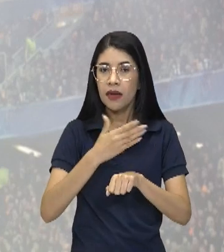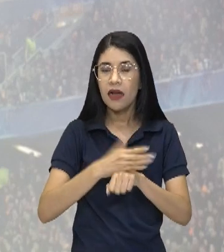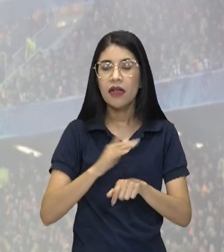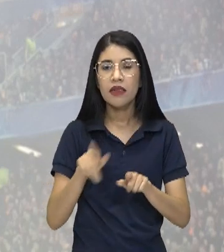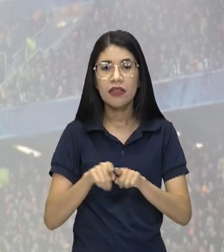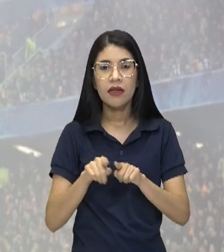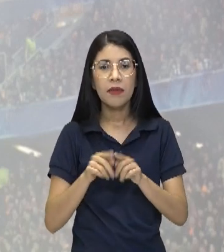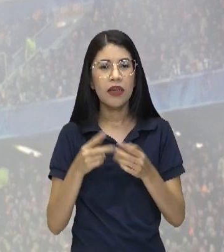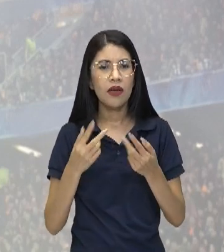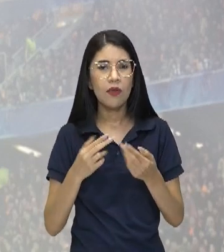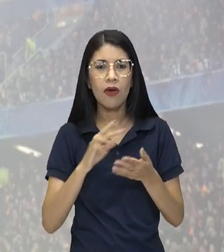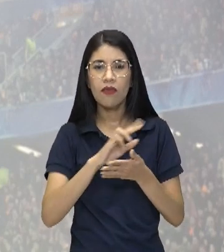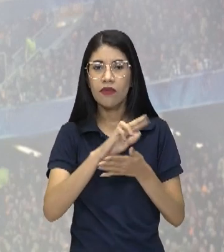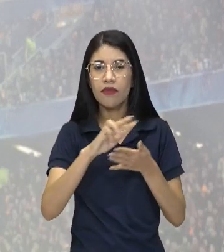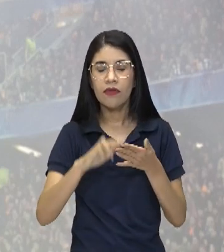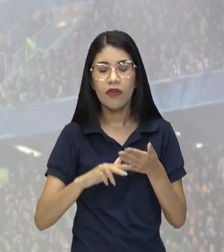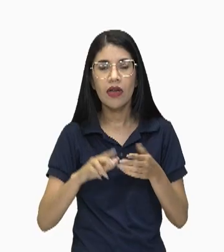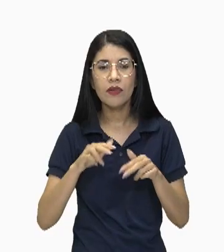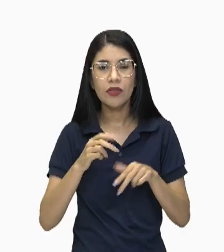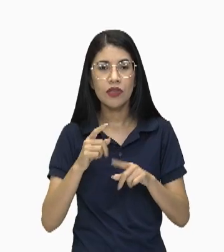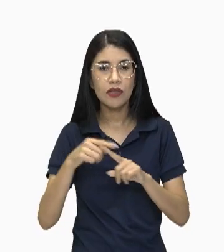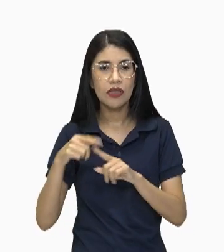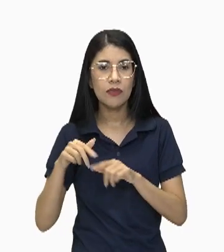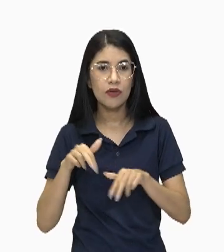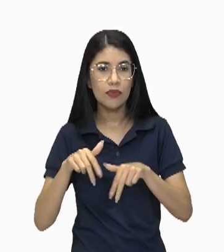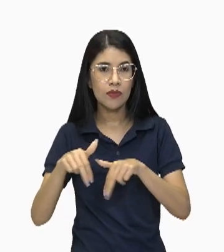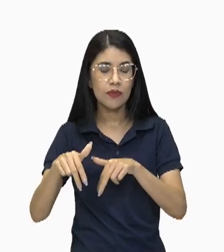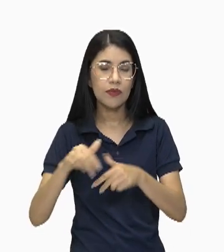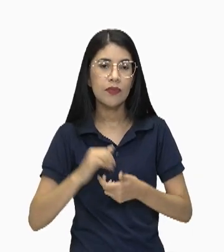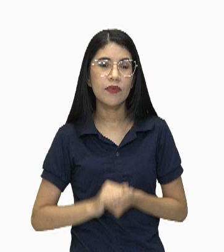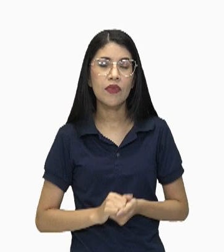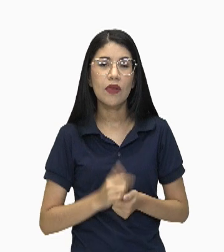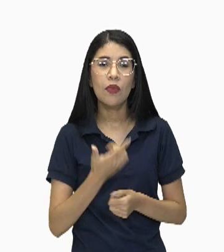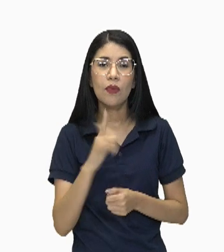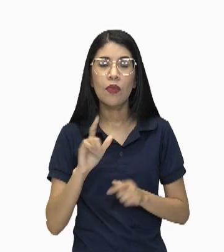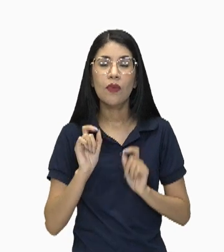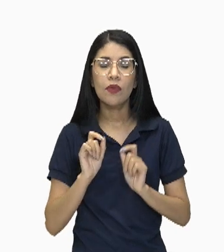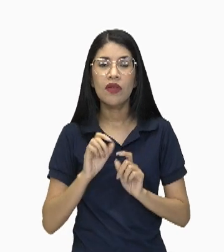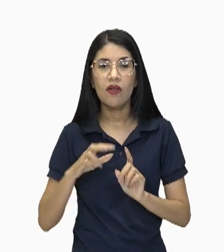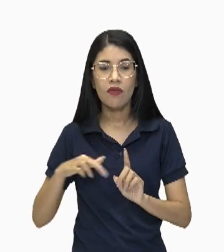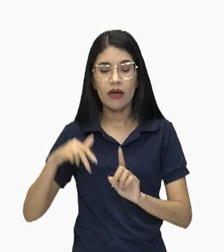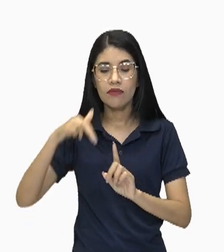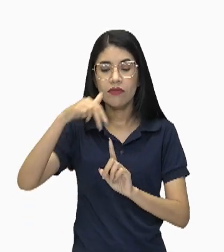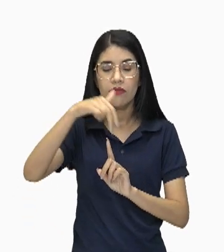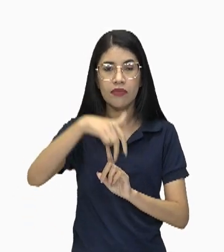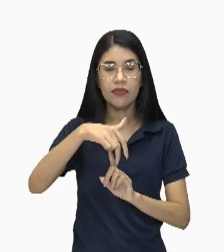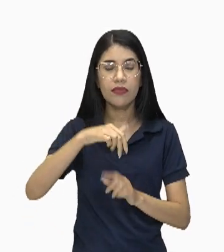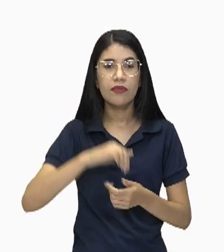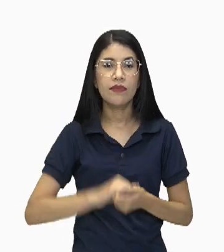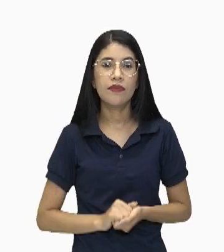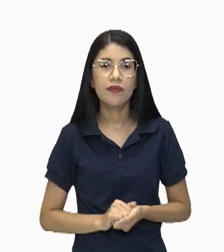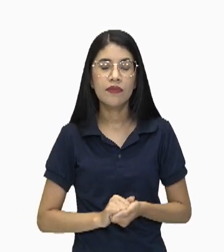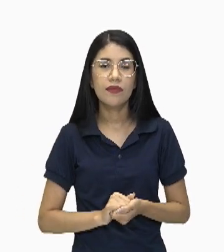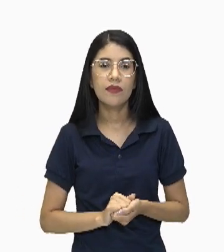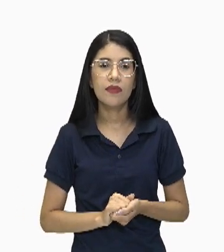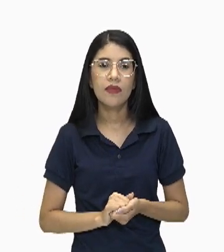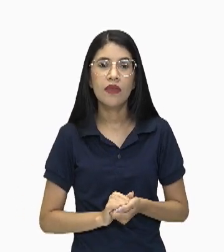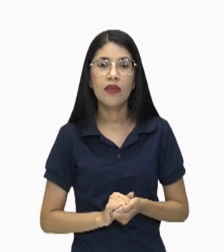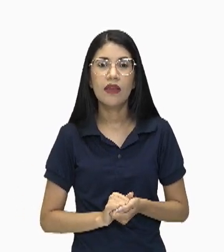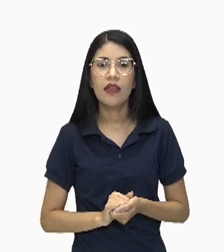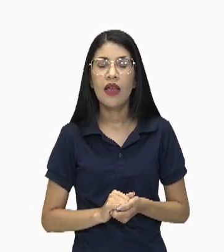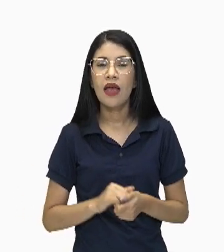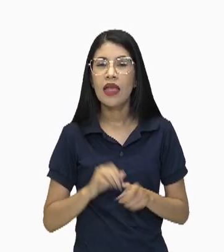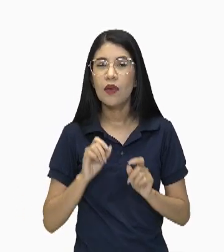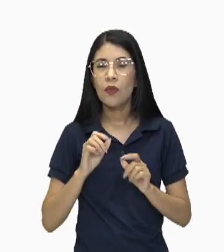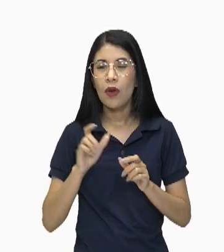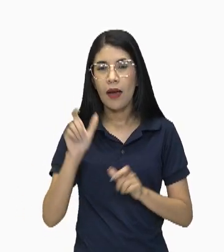modalidades do atletismo. Outra modalidade dos saltos, olha só, o salto com vara. No salto com vara, os